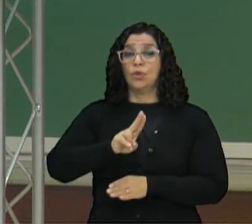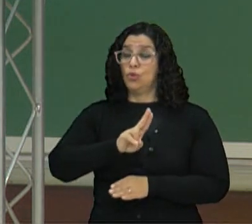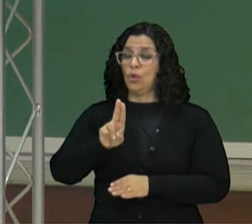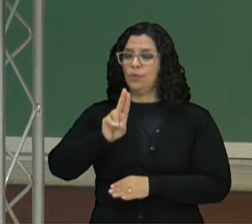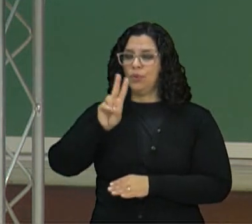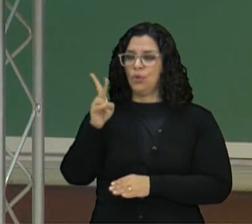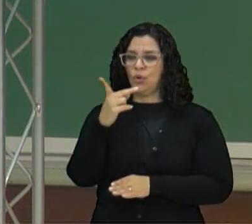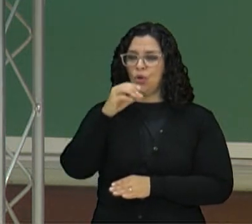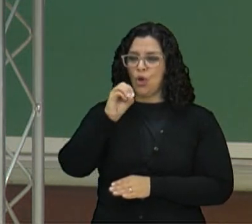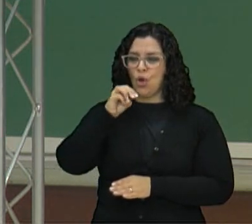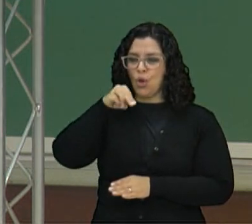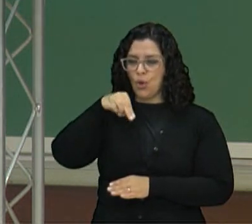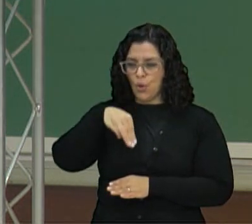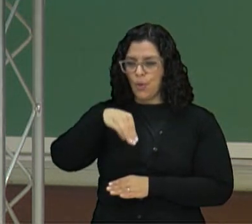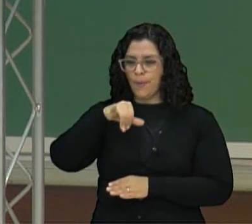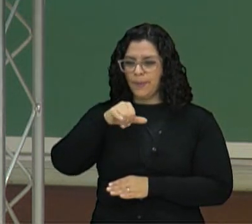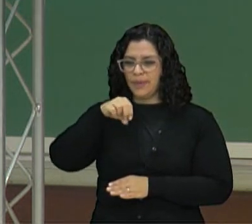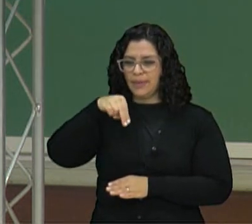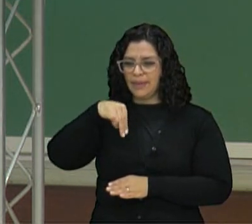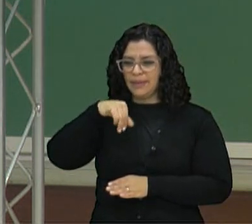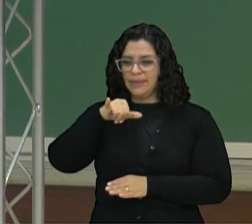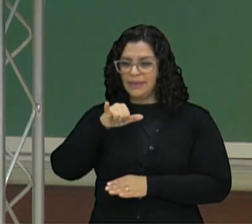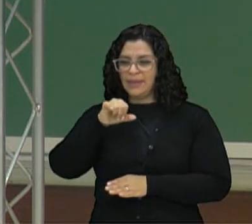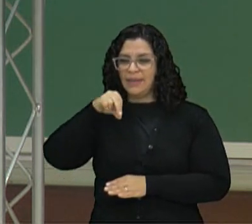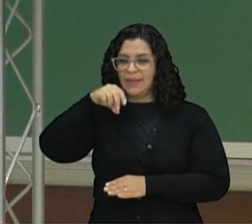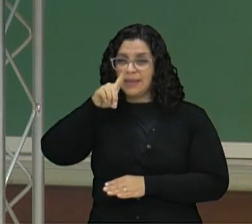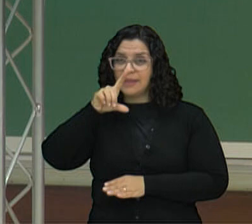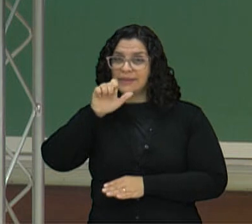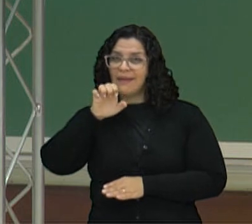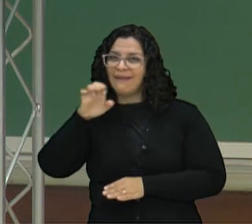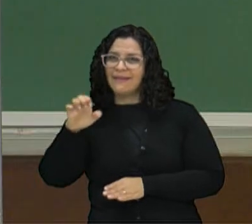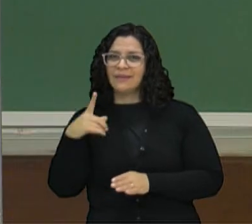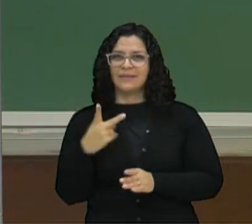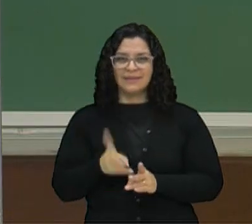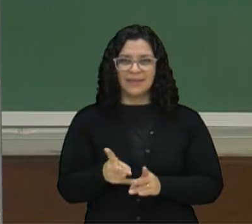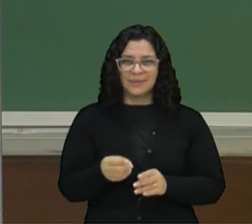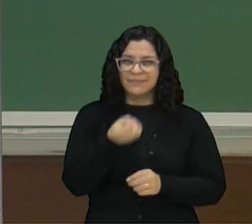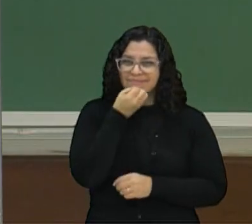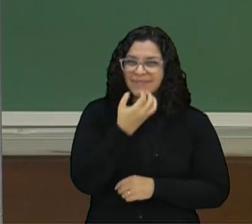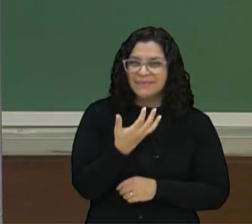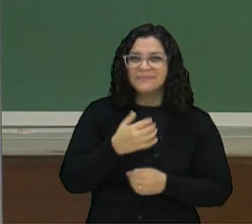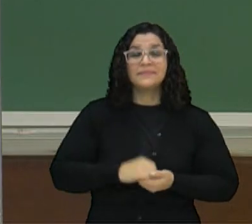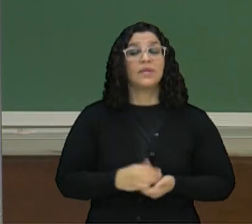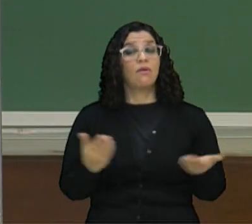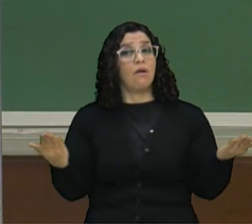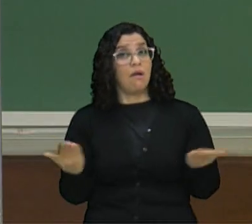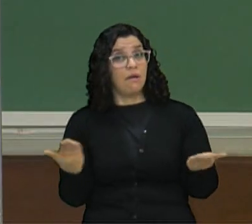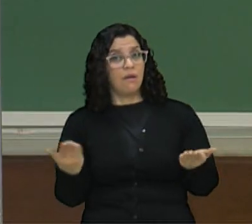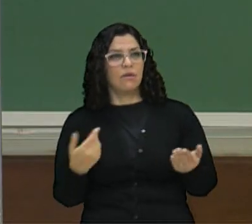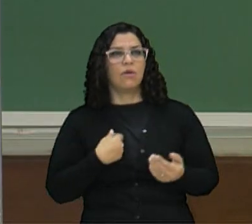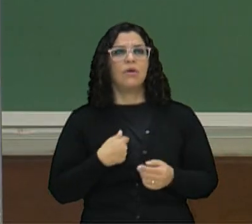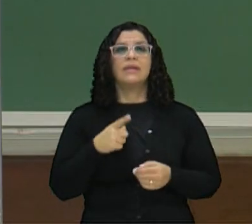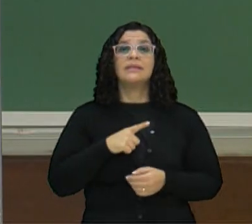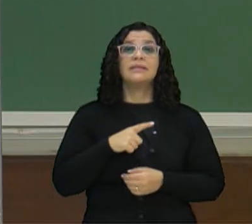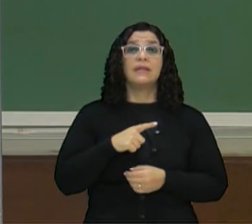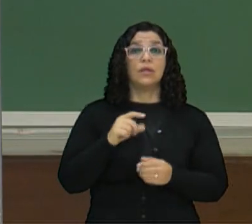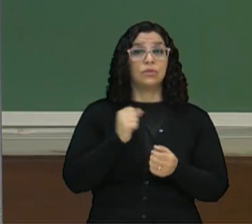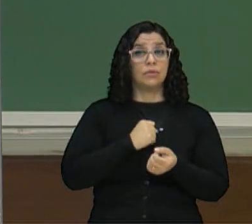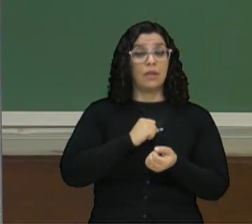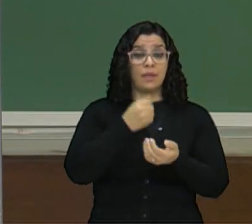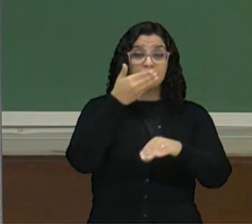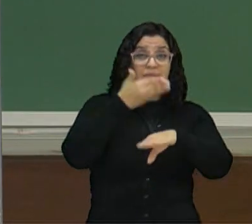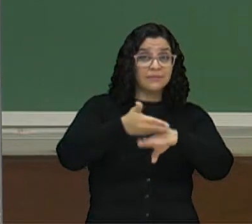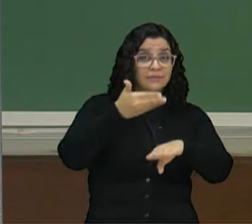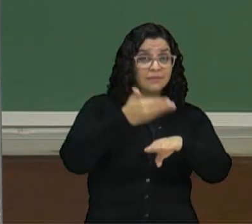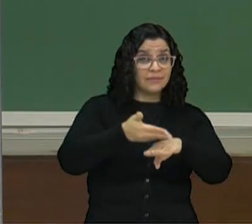Hominidae. Nós comemos aqui a letrinha A para falar, certo? Muito bem. Então, pessoal, agora eu trouxe dois exercícios para a